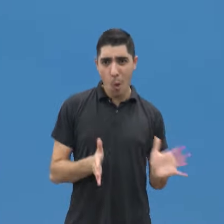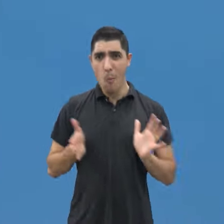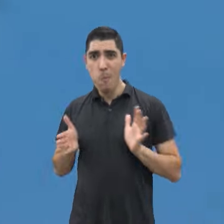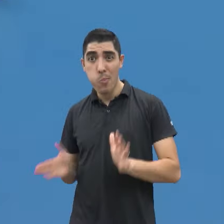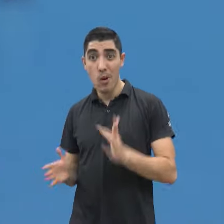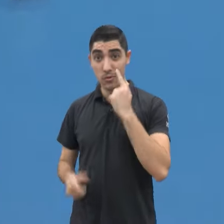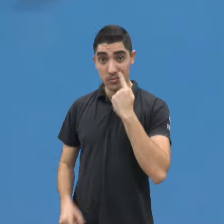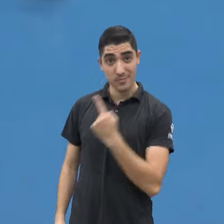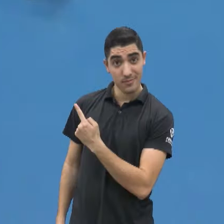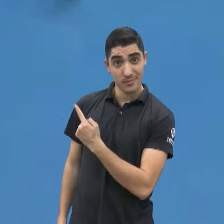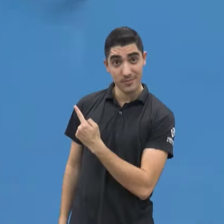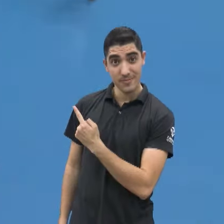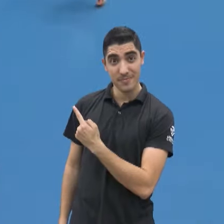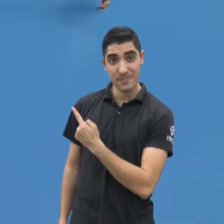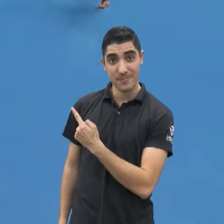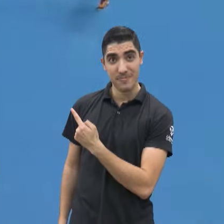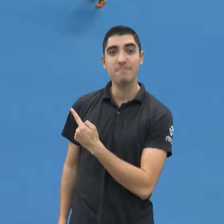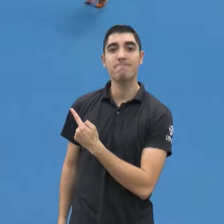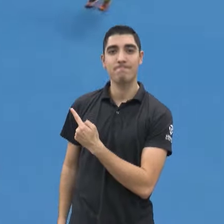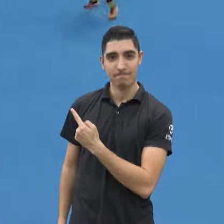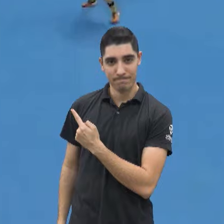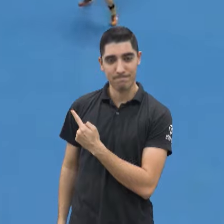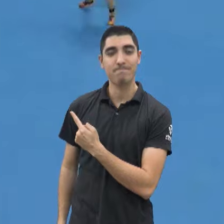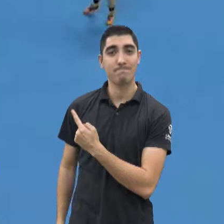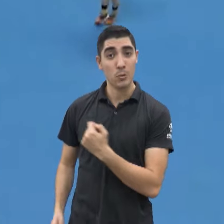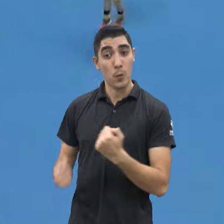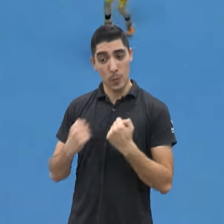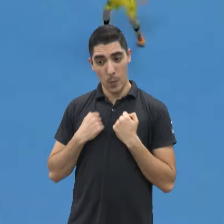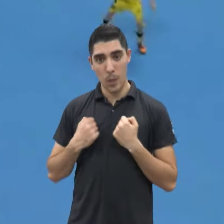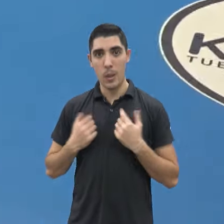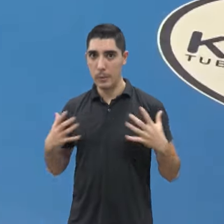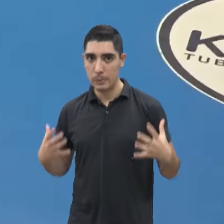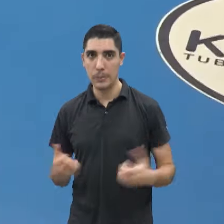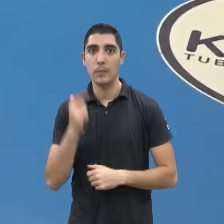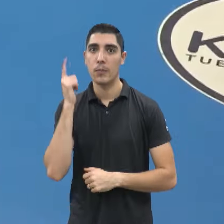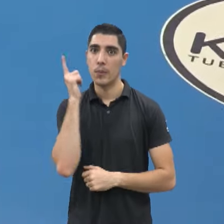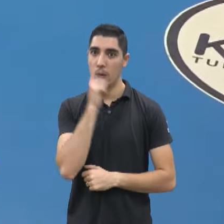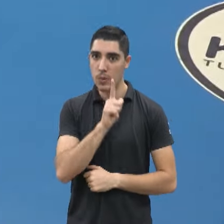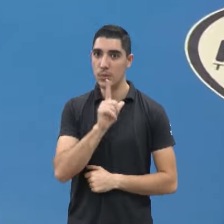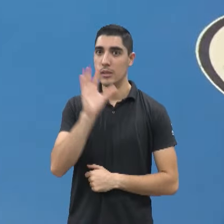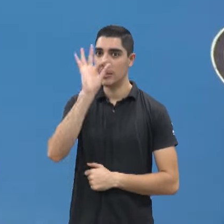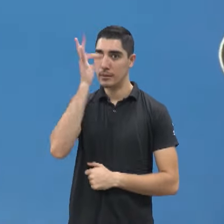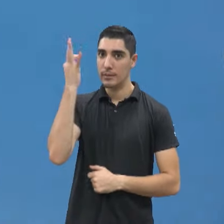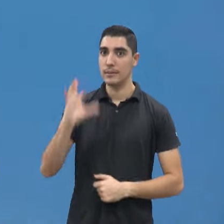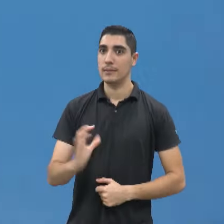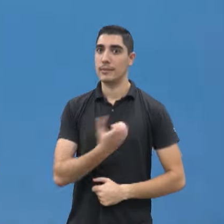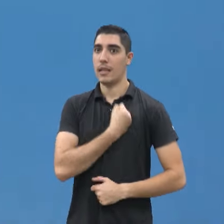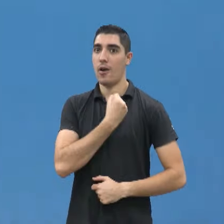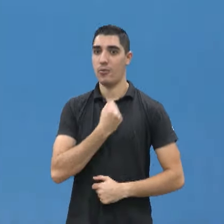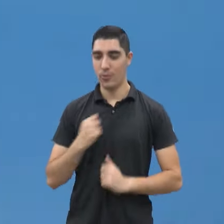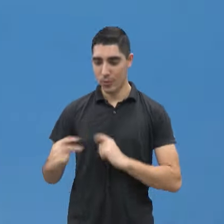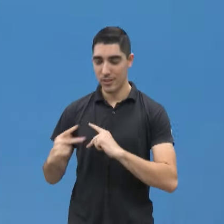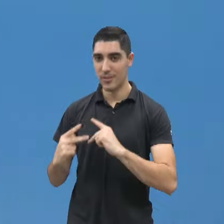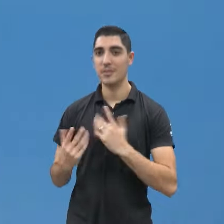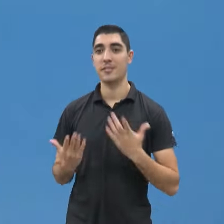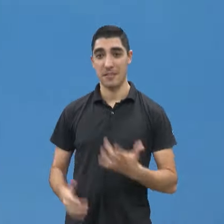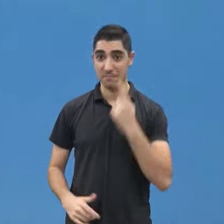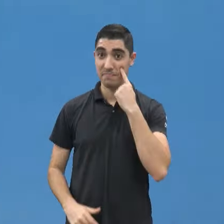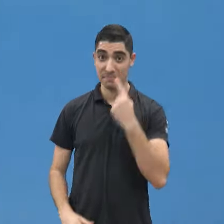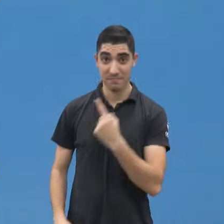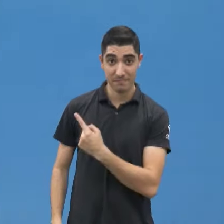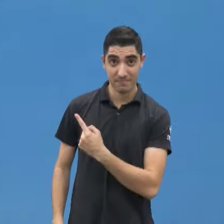na sobra, William bateu. E Murilo Gazizi salvou o São José do segundo. Duas boas defesas do goleiro do São José,